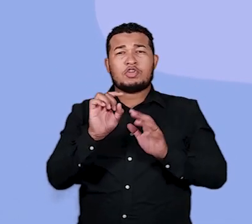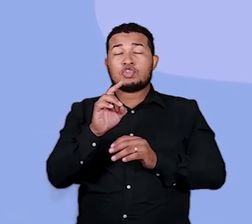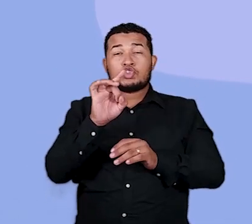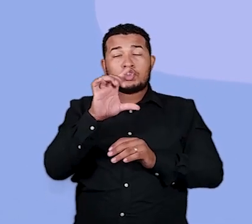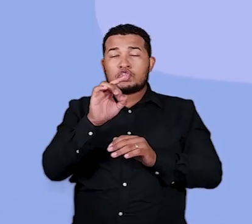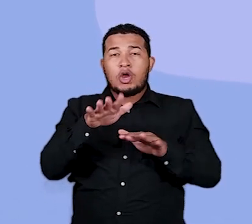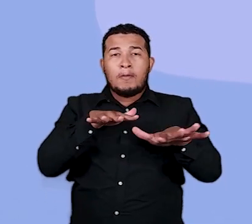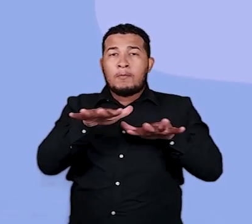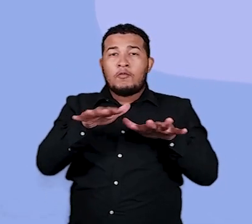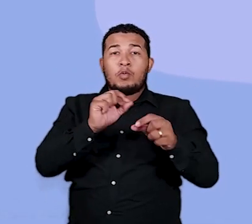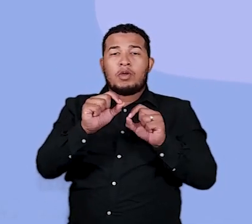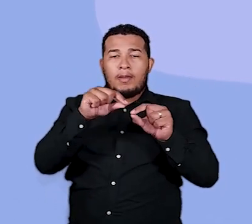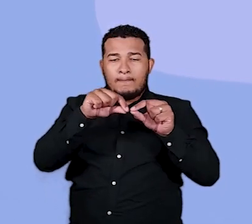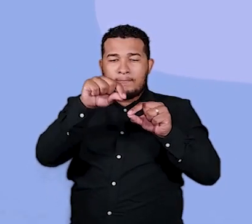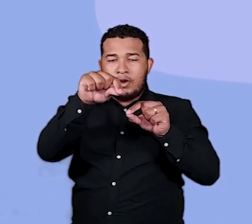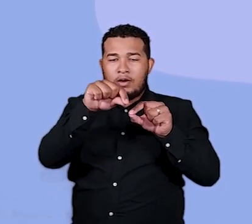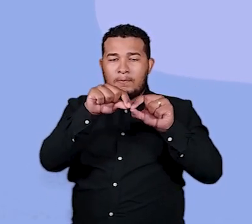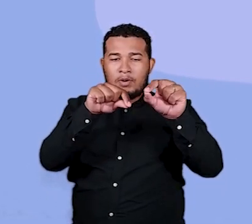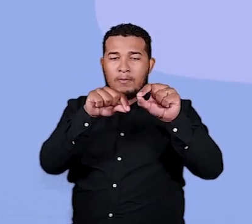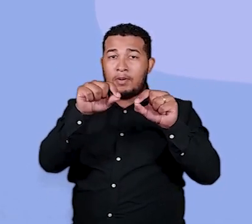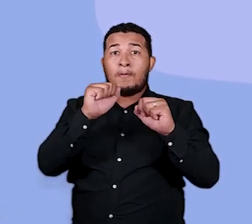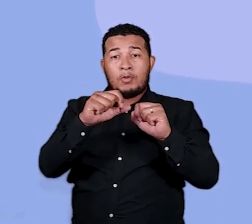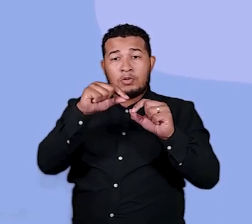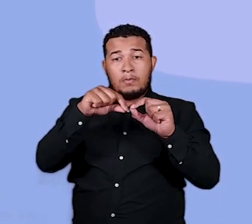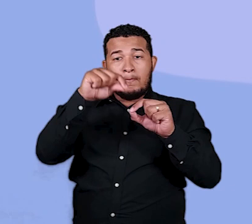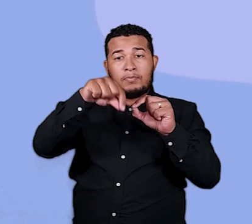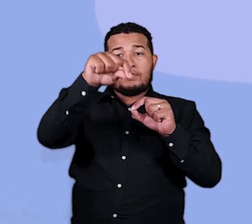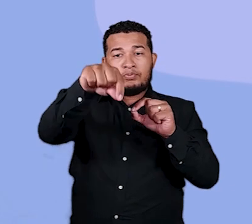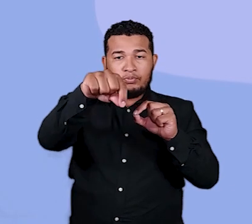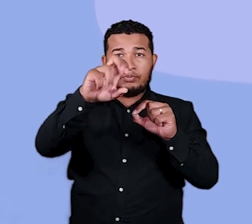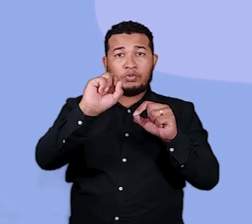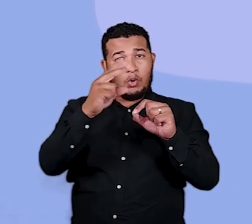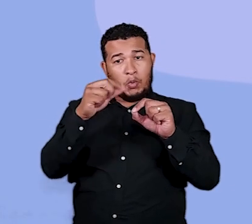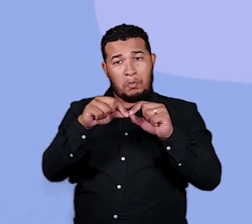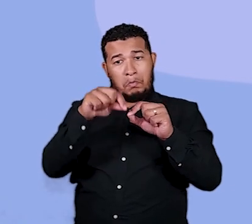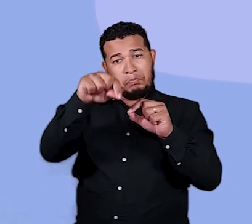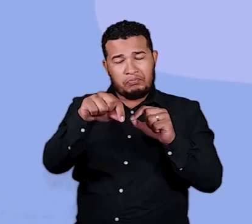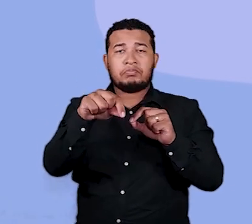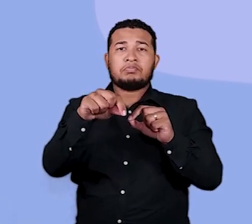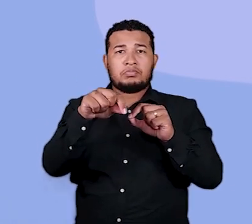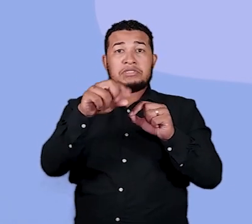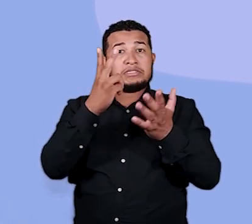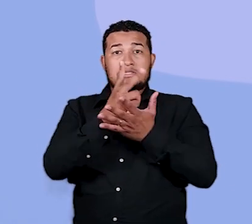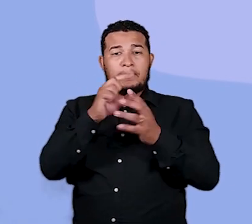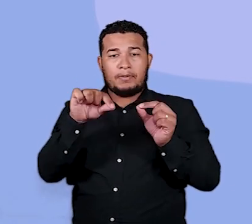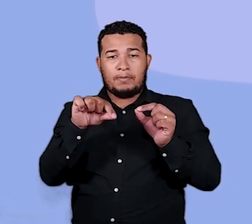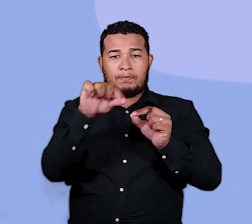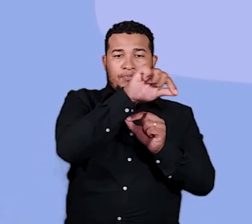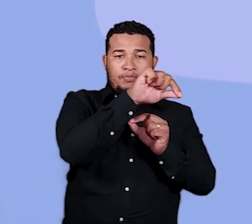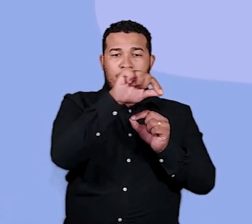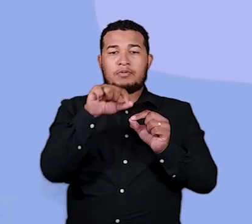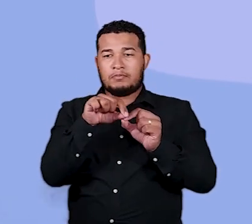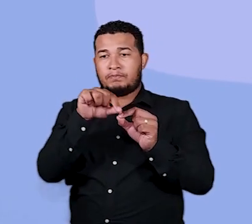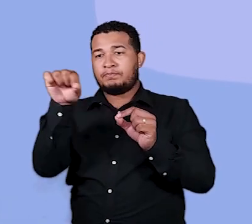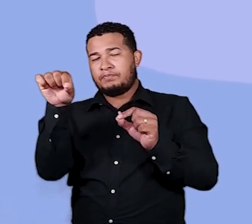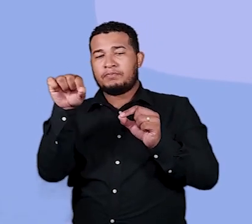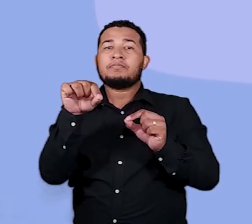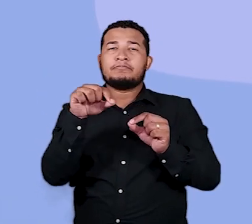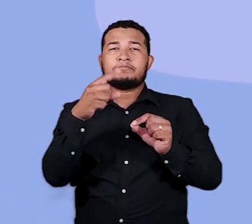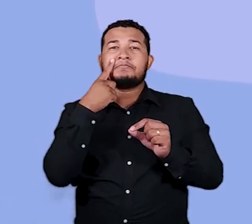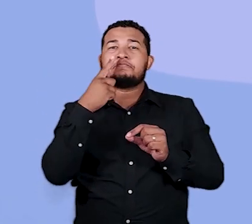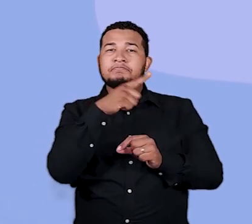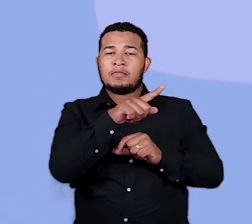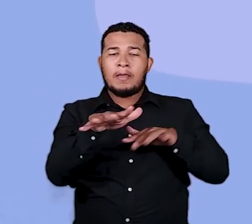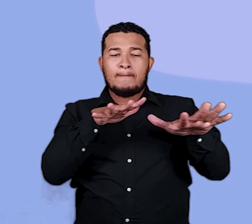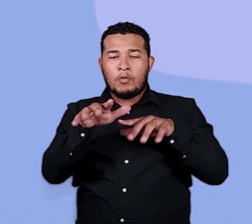início. Começa a movimentar o peão, sendo que o início ele pode fazer 2 movimentos para frente, captura na diagonal, você vai, como